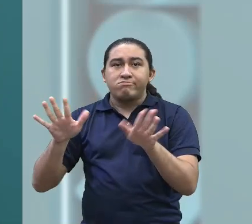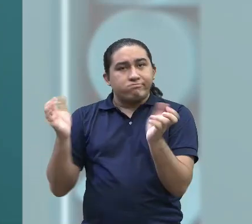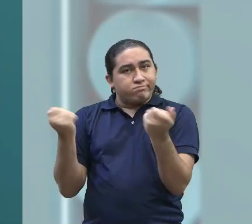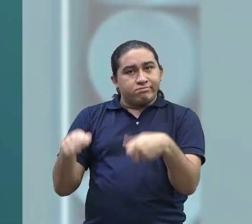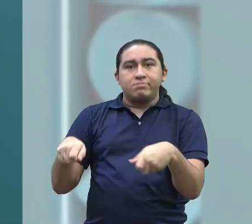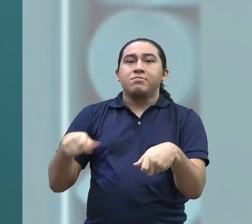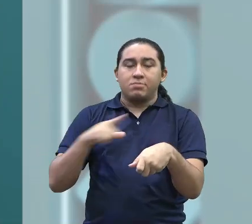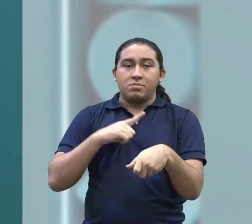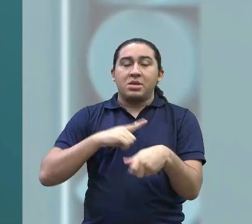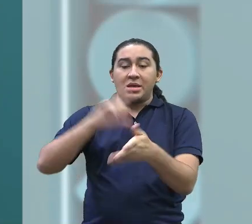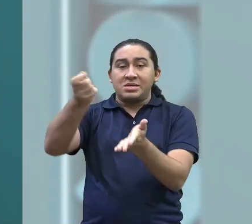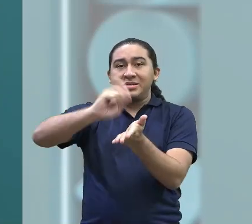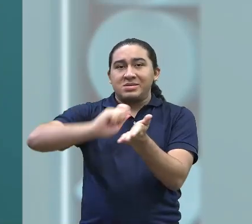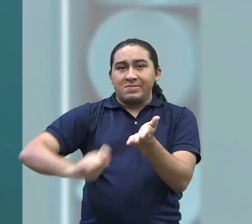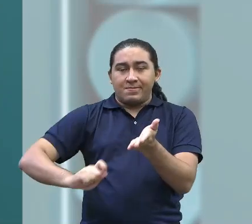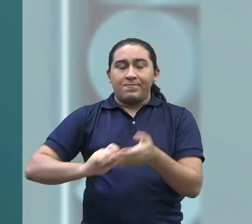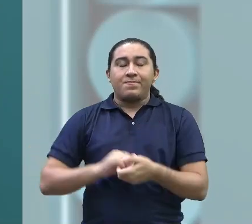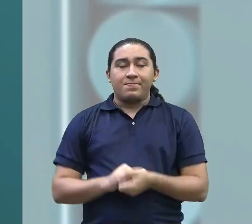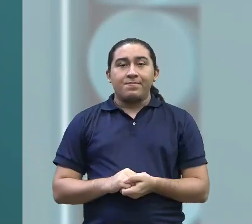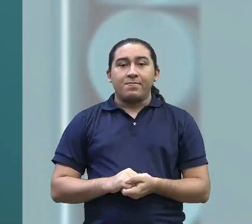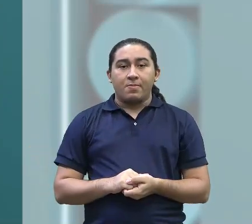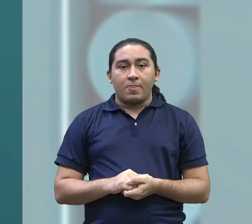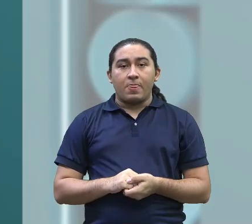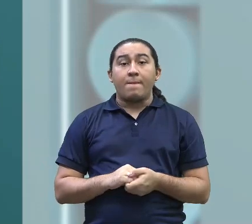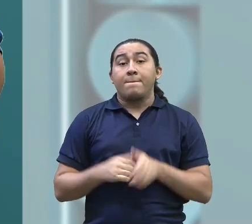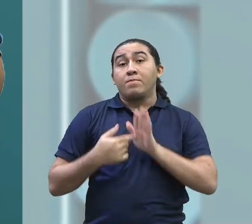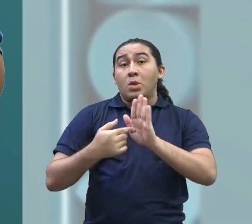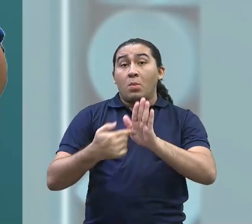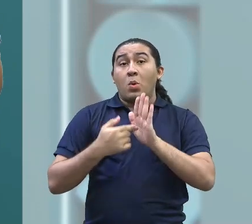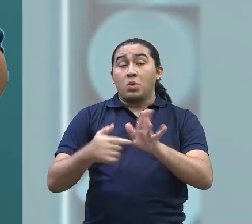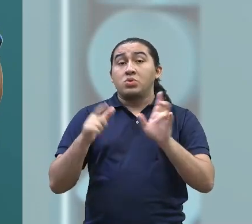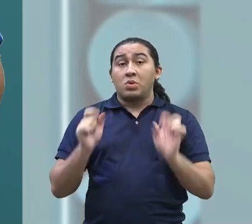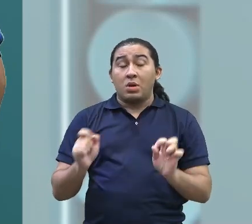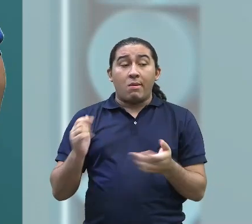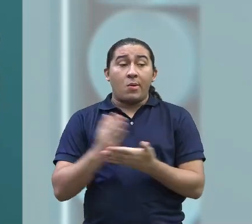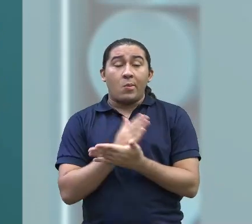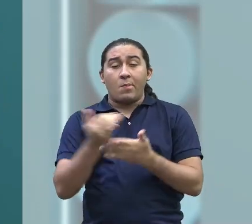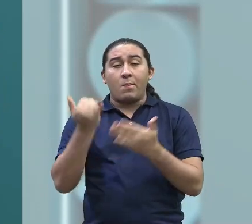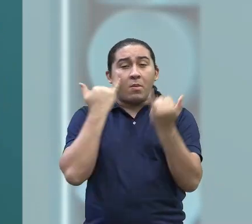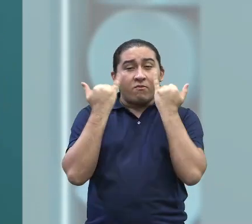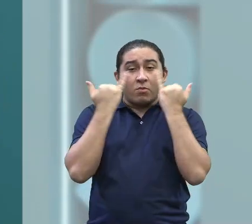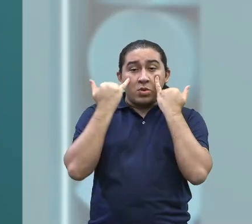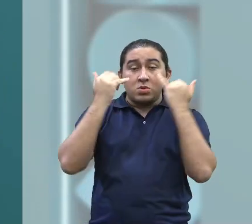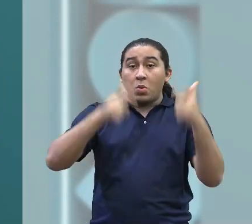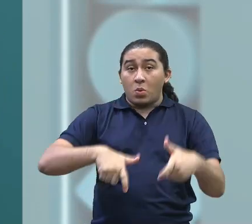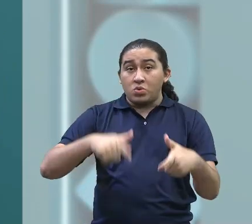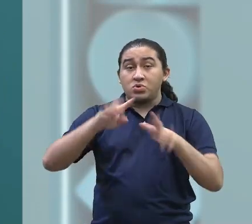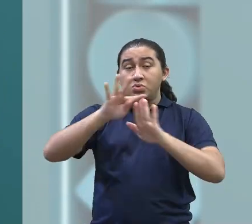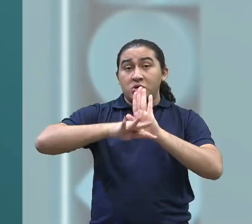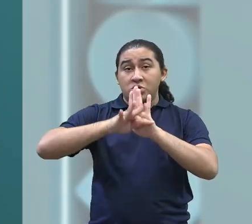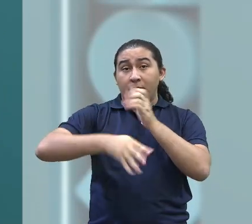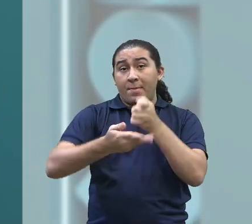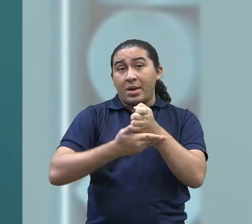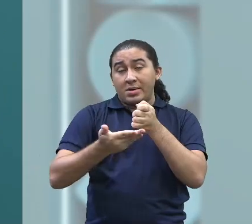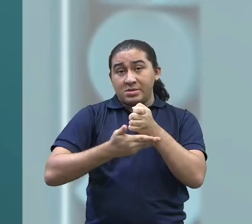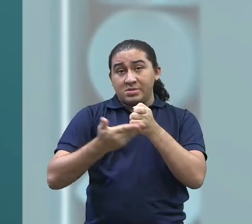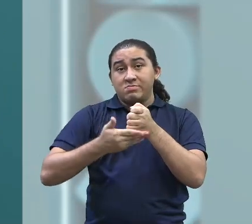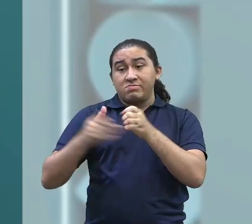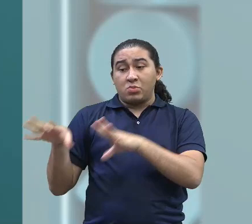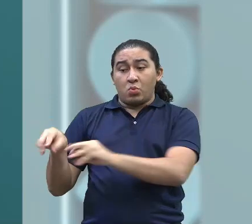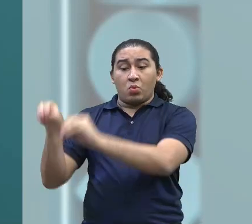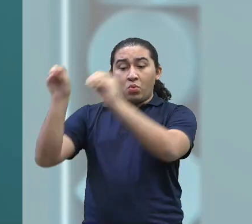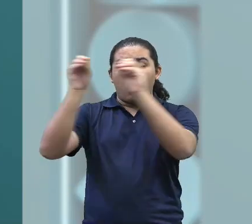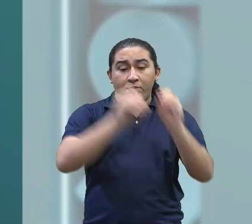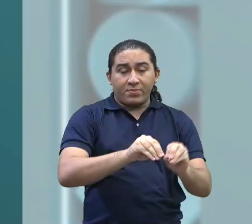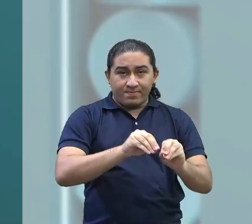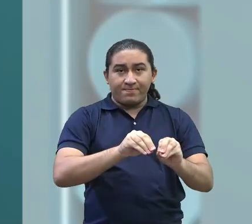intertextualidade explícita, né, que traz alguma informação lá do texto base, lá do